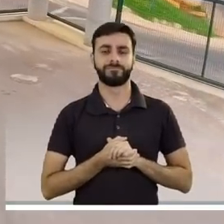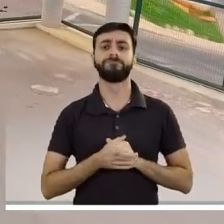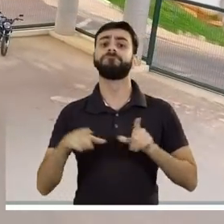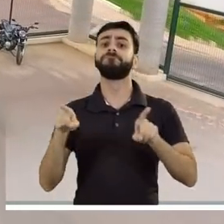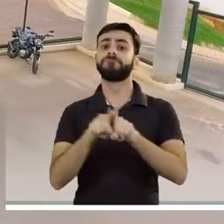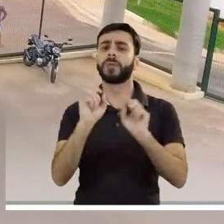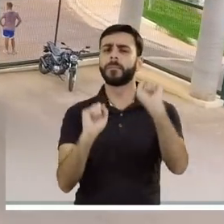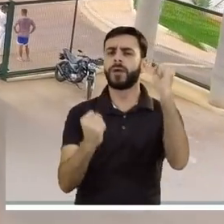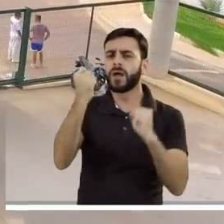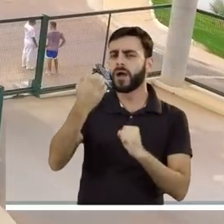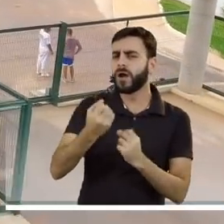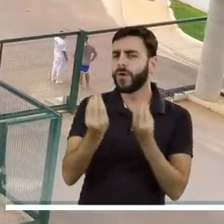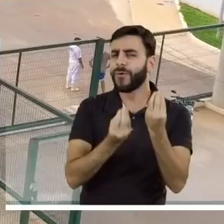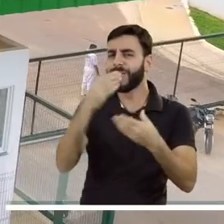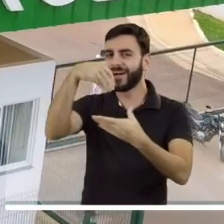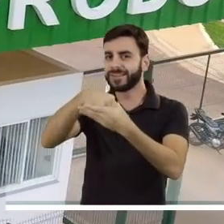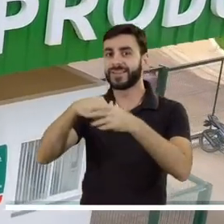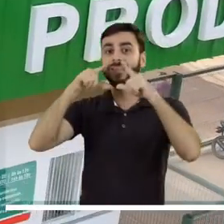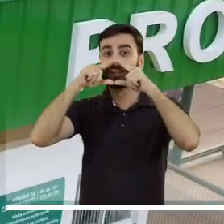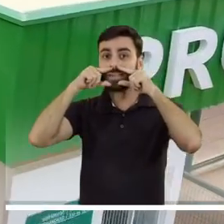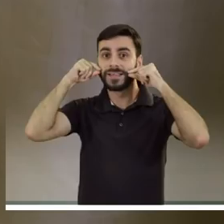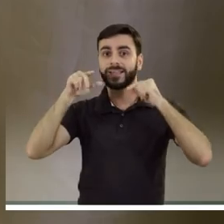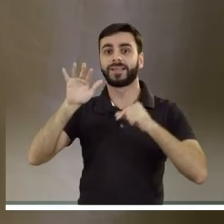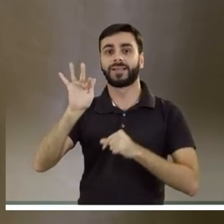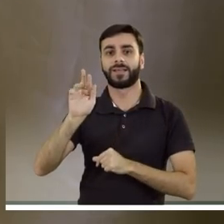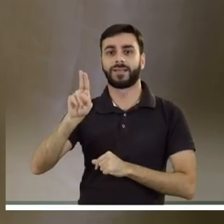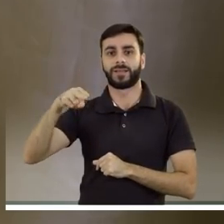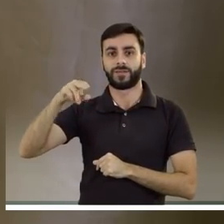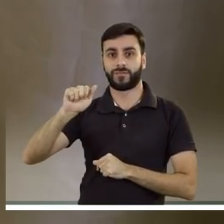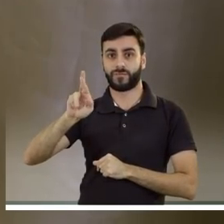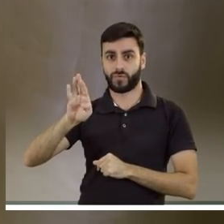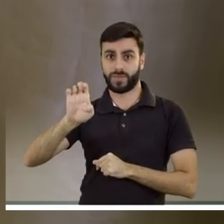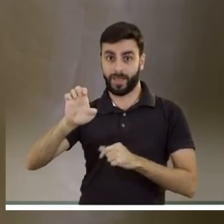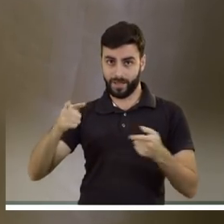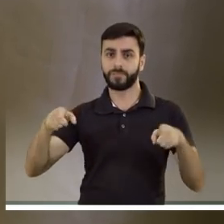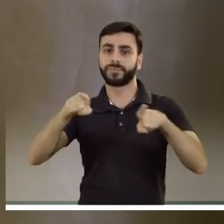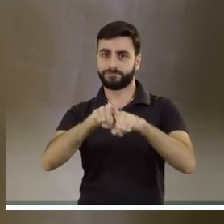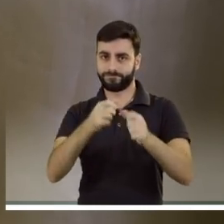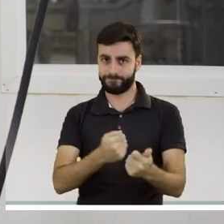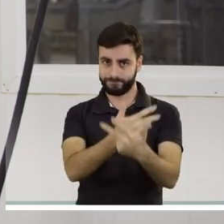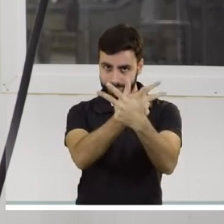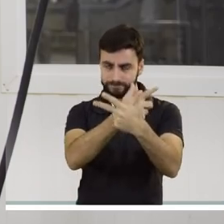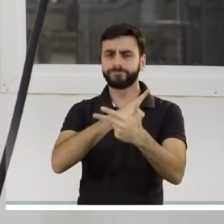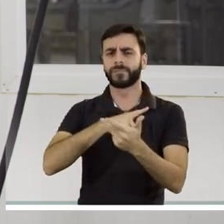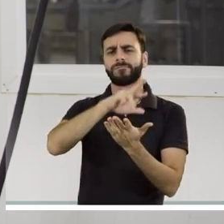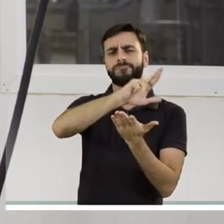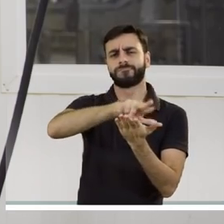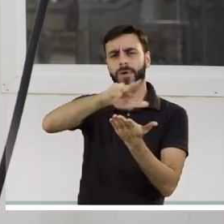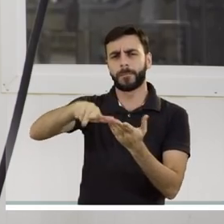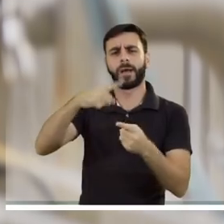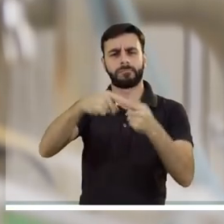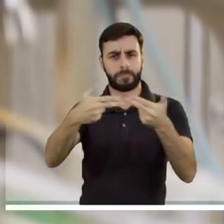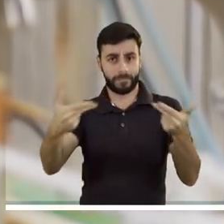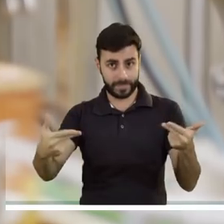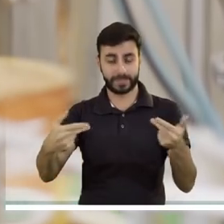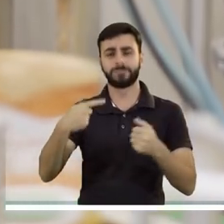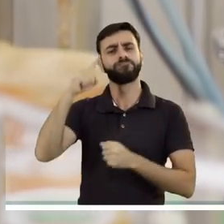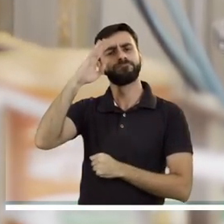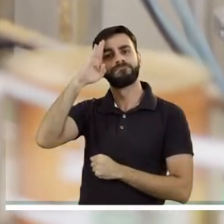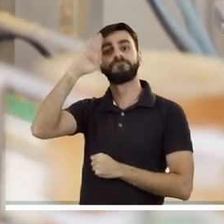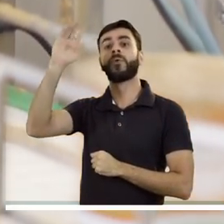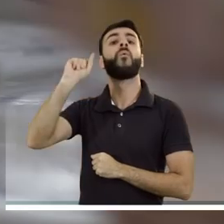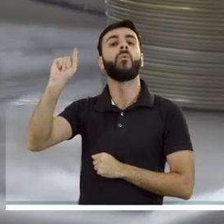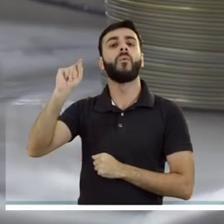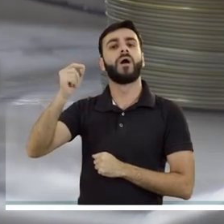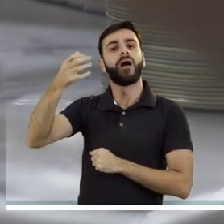E os Laticínios Viçosa, da Fundação Arthur Bernardes, ligada à universidade, oferecendo variados produtos. Um deles, o